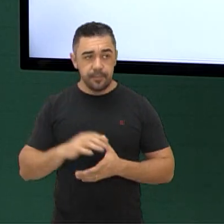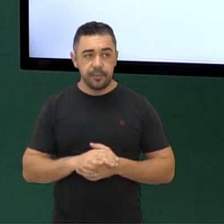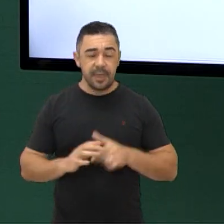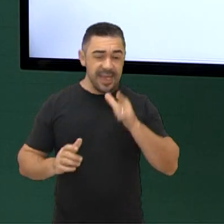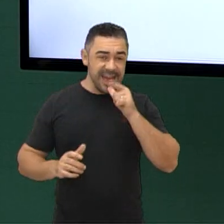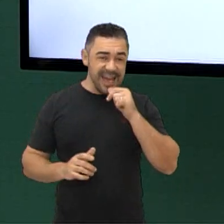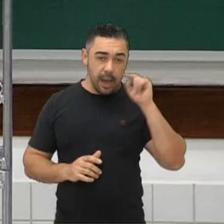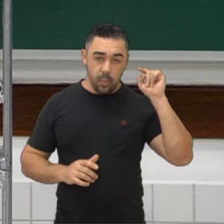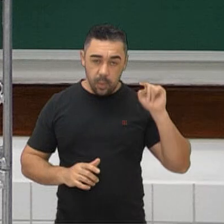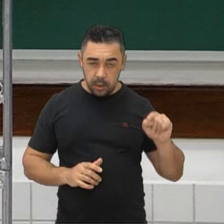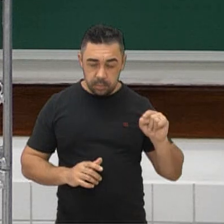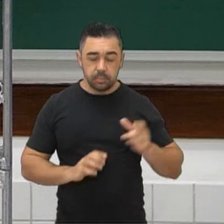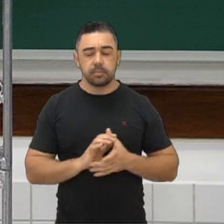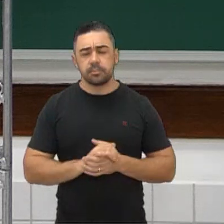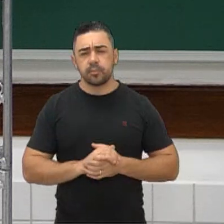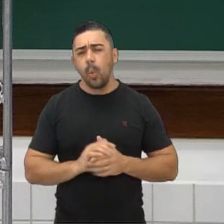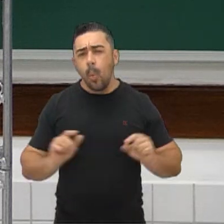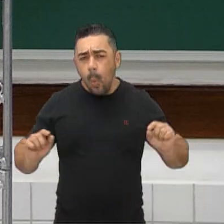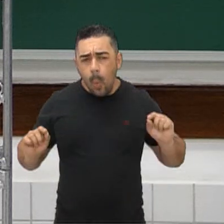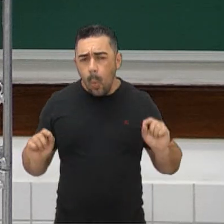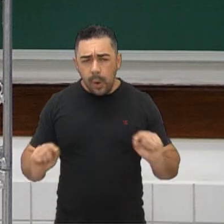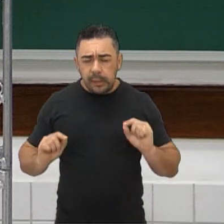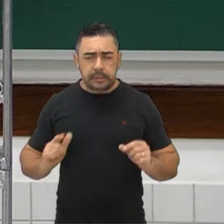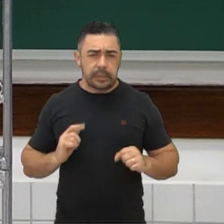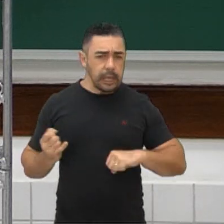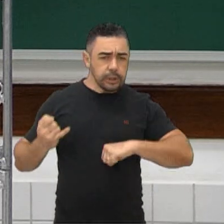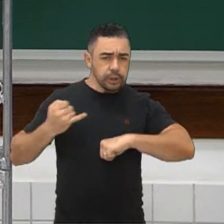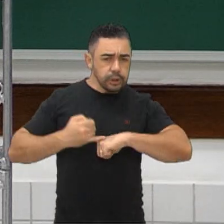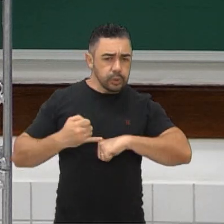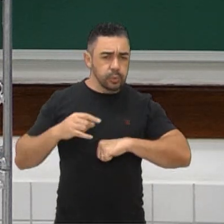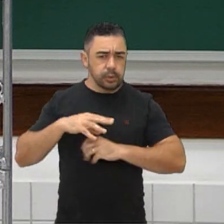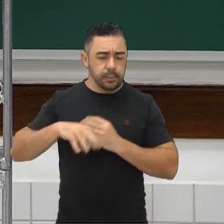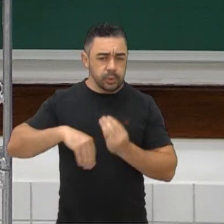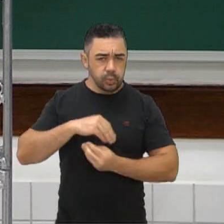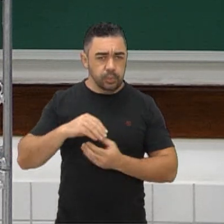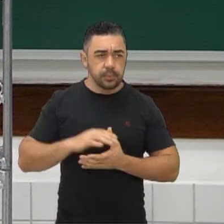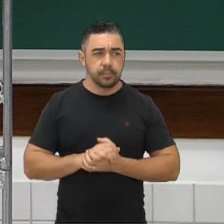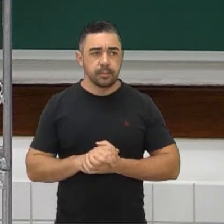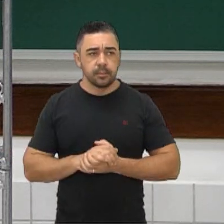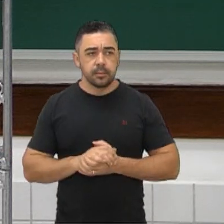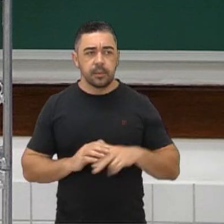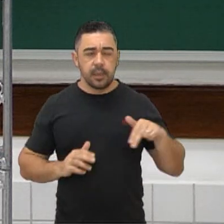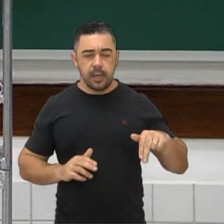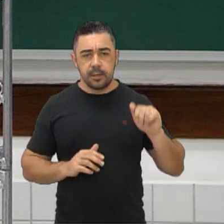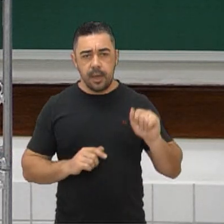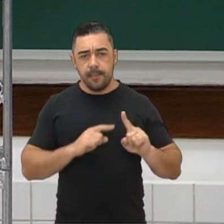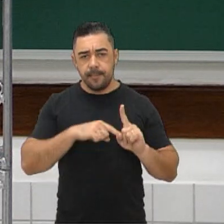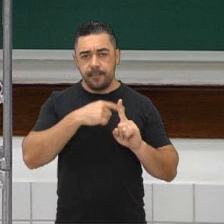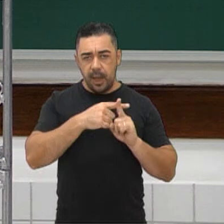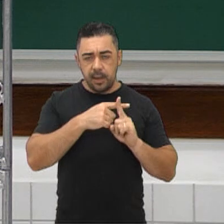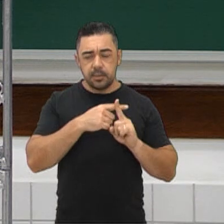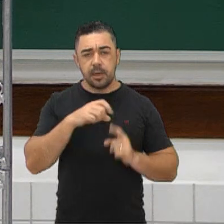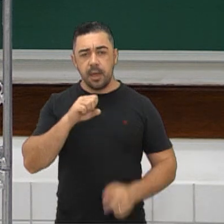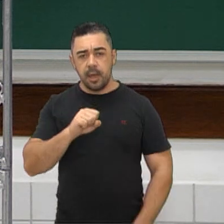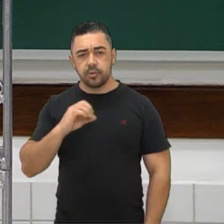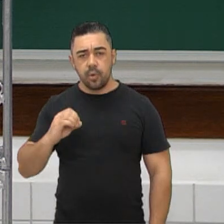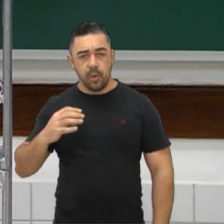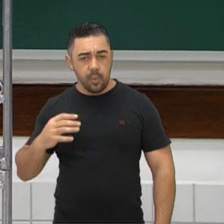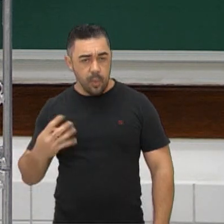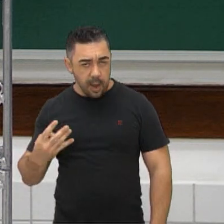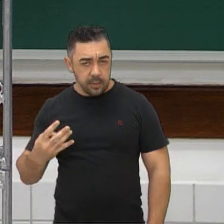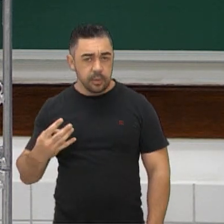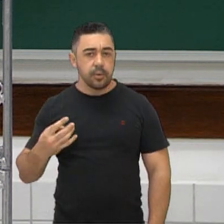água aqui. Quem são os íons que estão provenientes da substância? Que é o Na+, e o